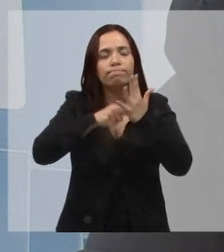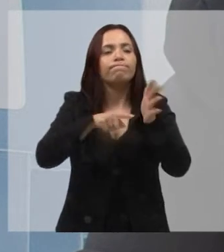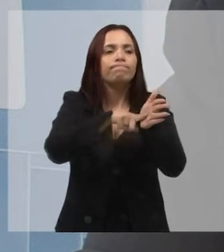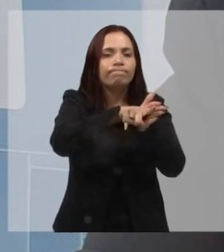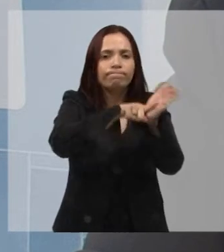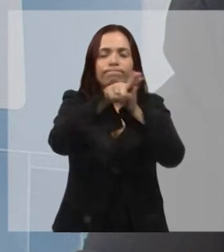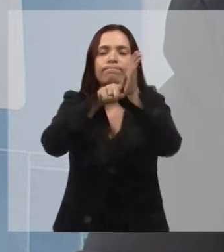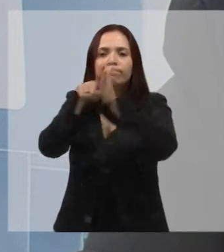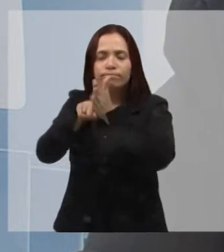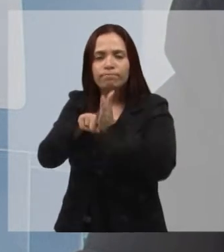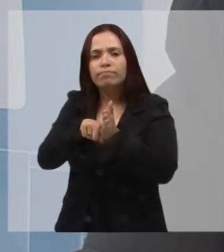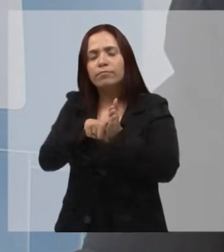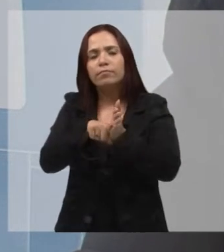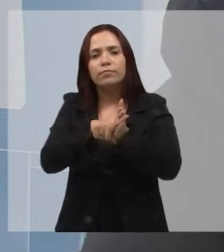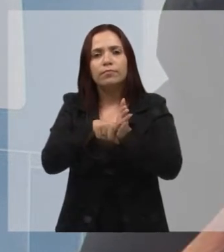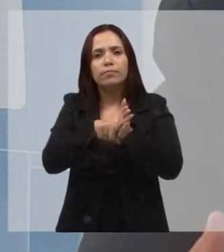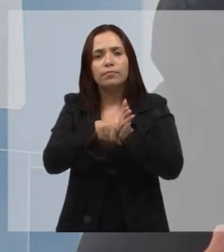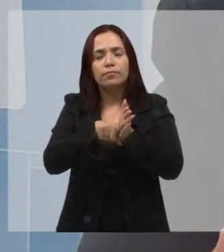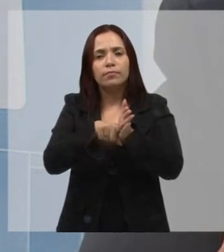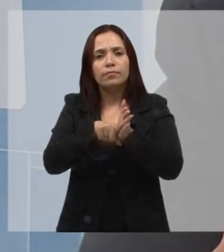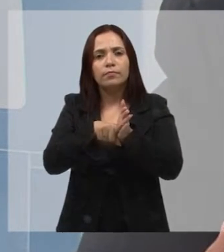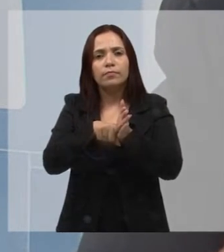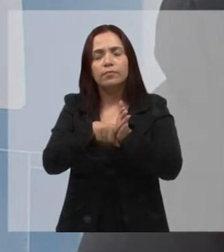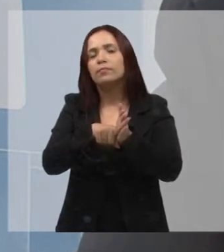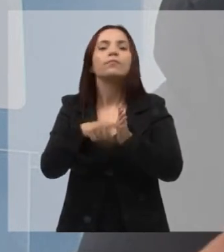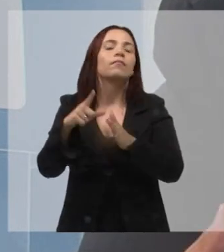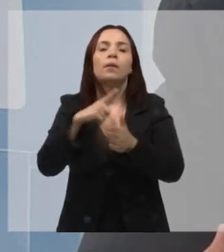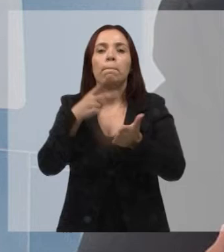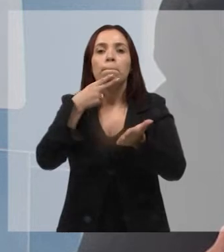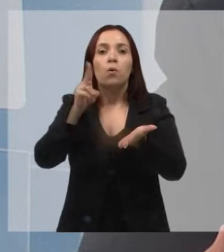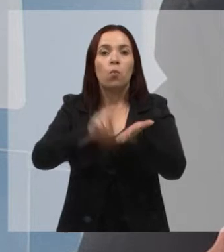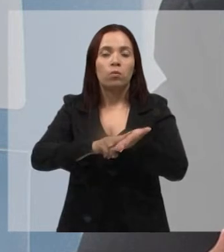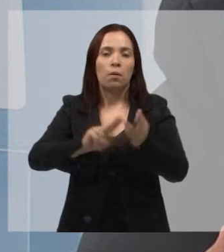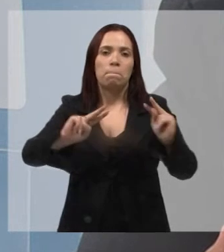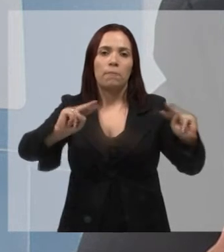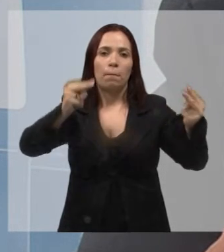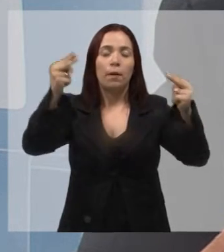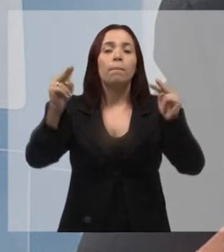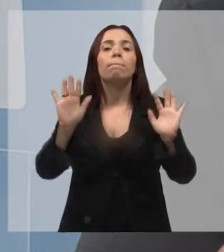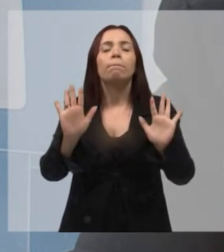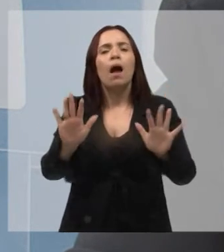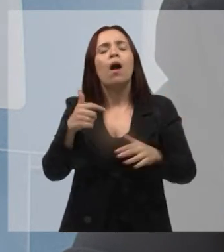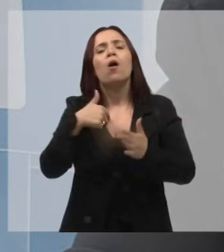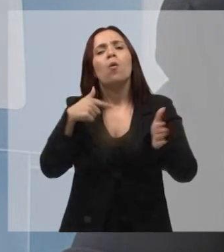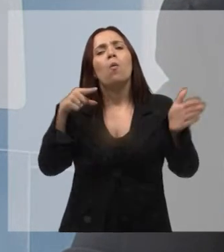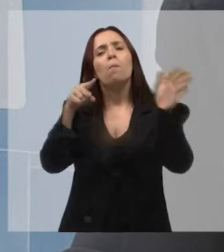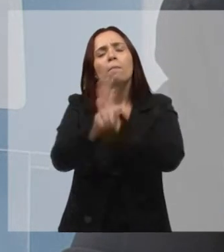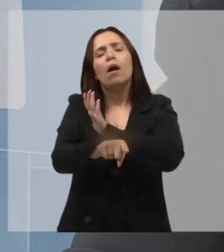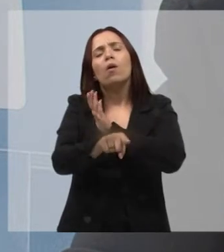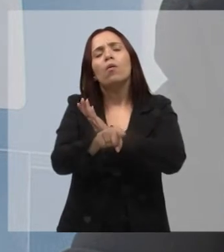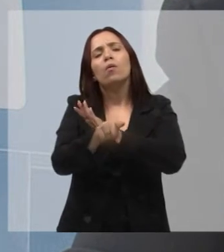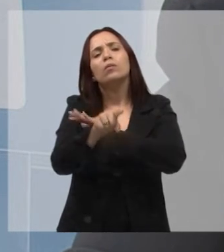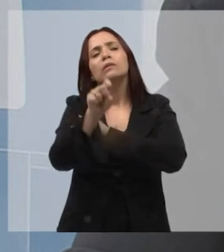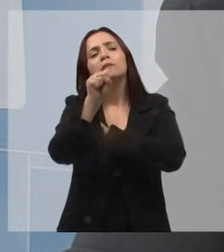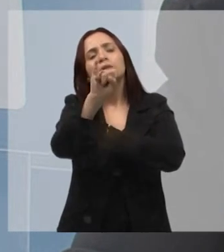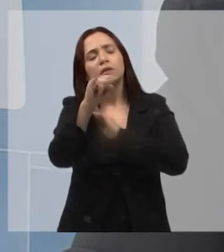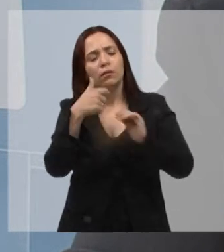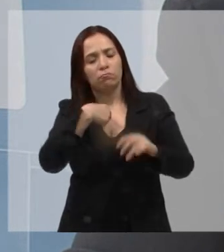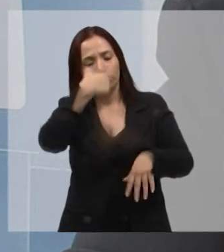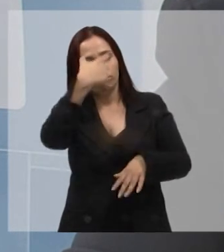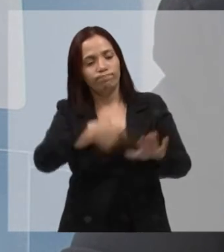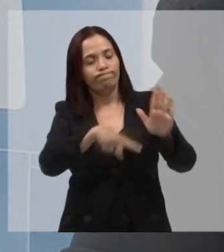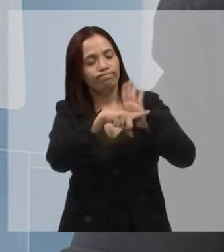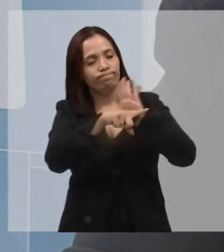contínua, deve ser, o mais rigidez, com a multa maior. Mas eu lhe pergunto, se o